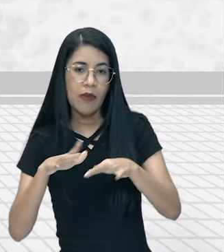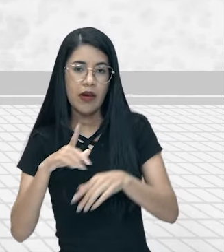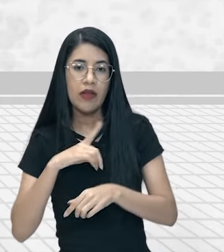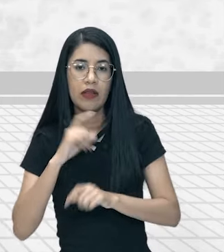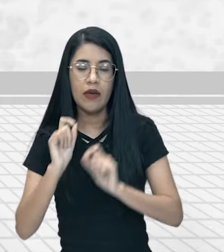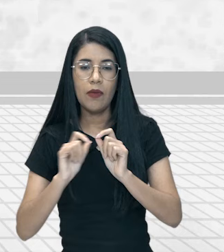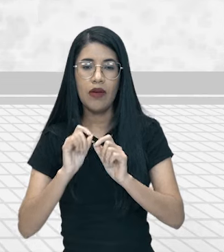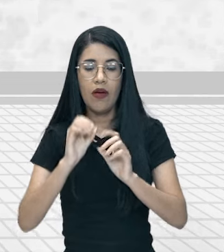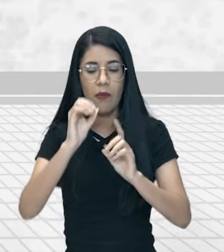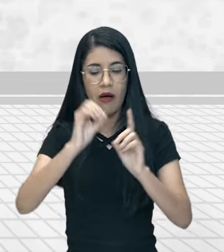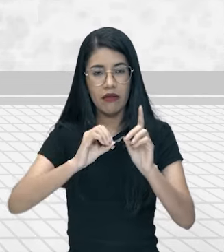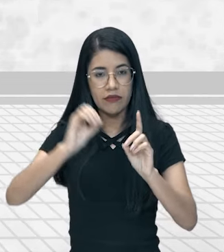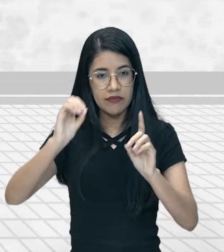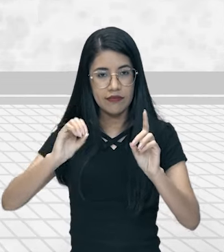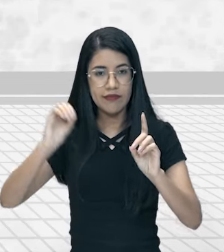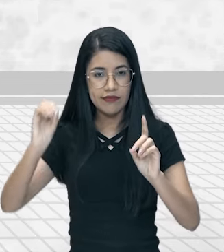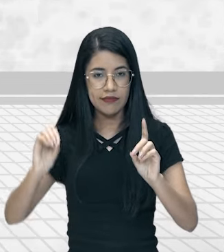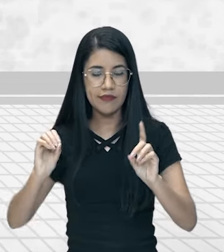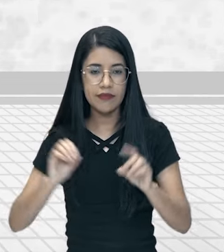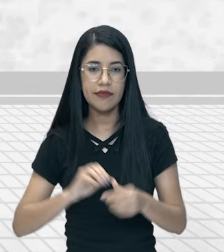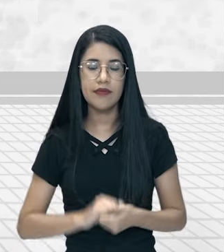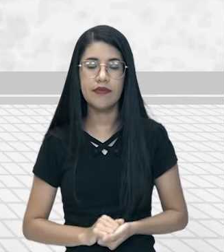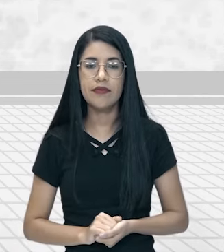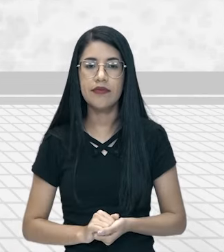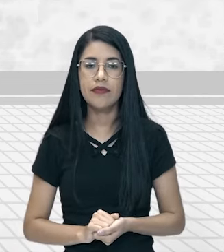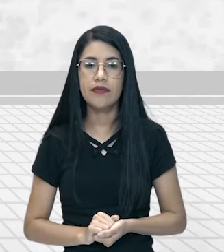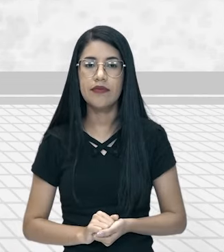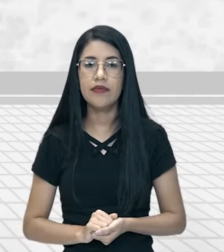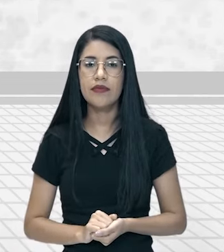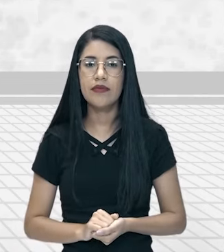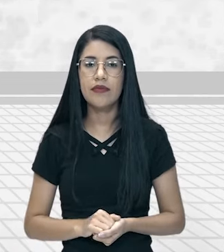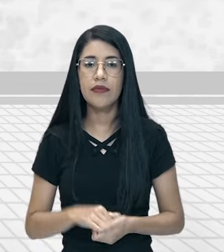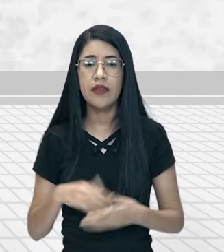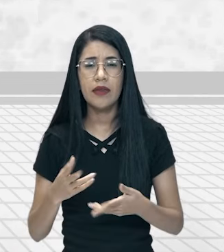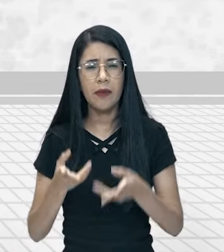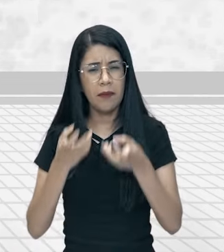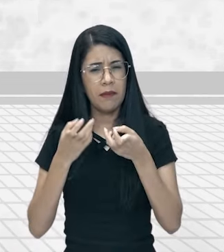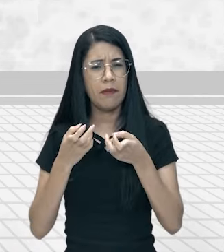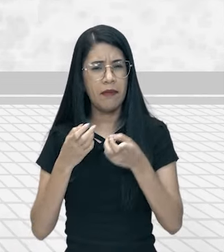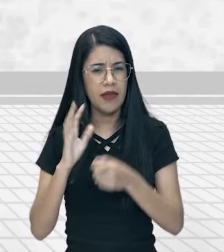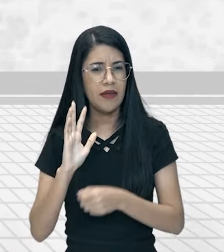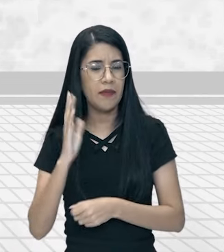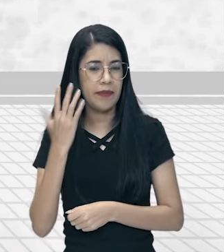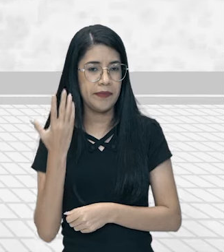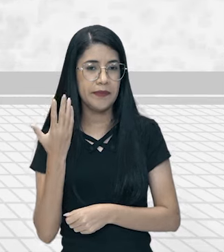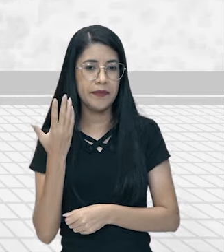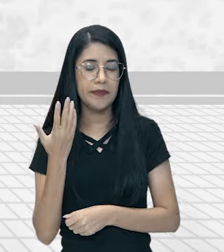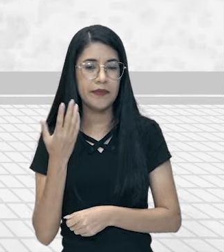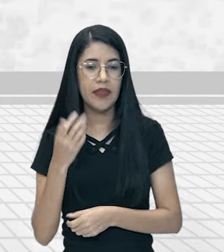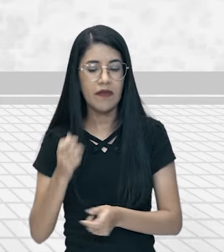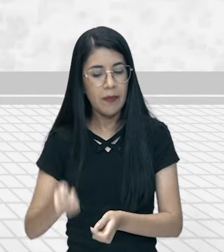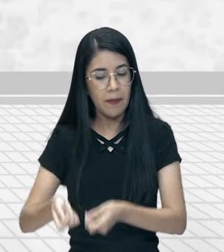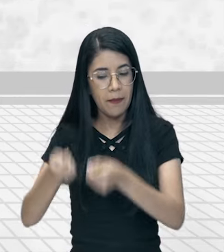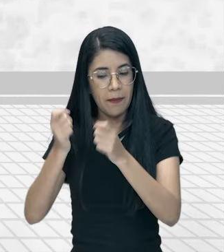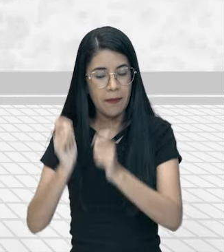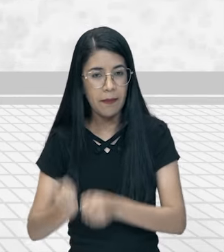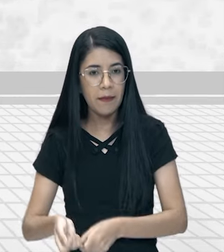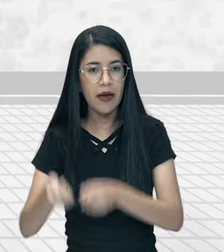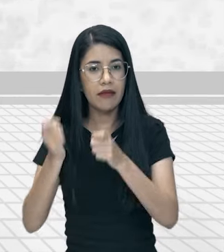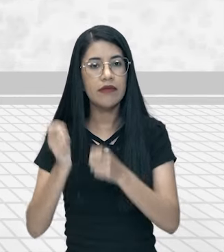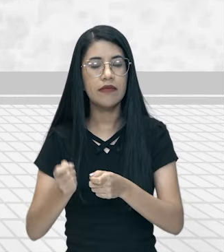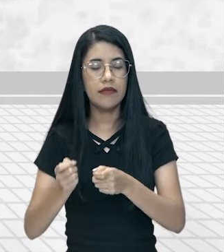aí uma onda. Vejam aí o que está ocorrendo. Você vai balançar, aí você terá